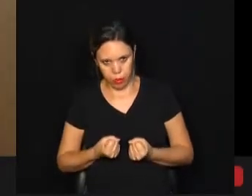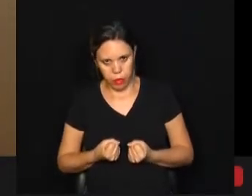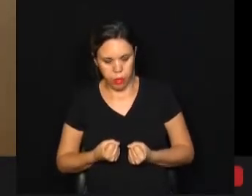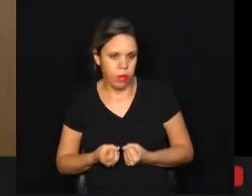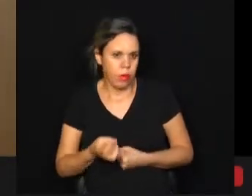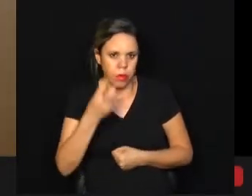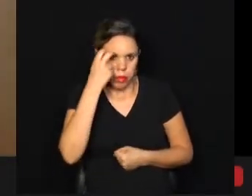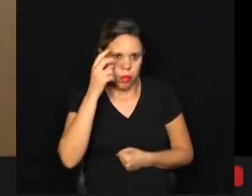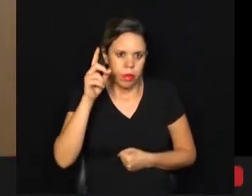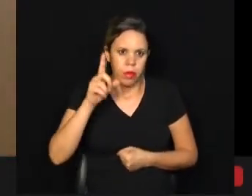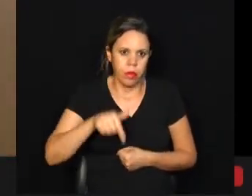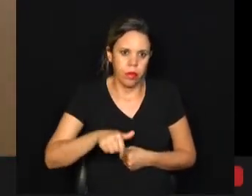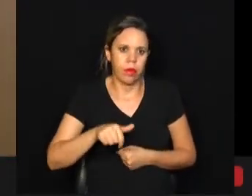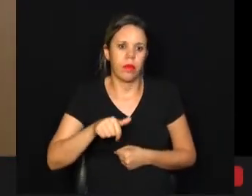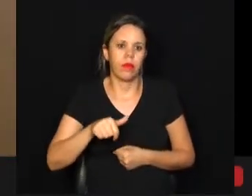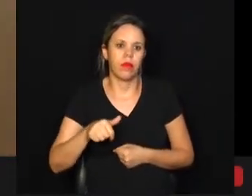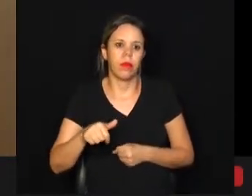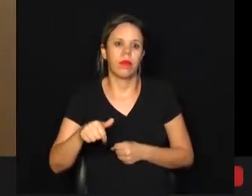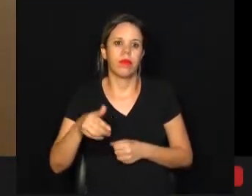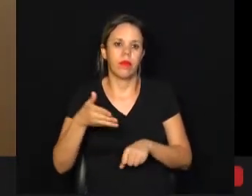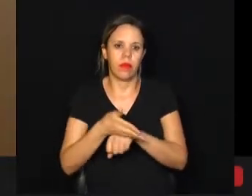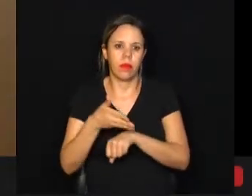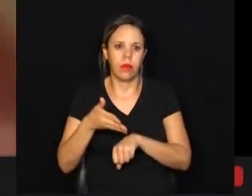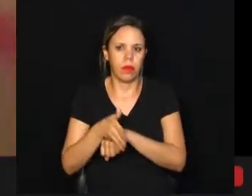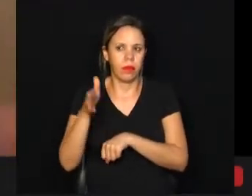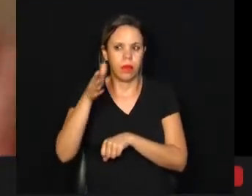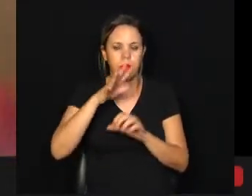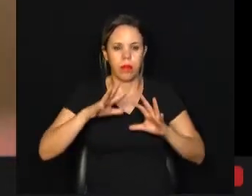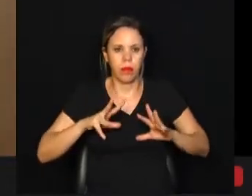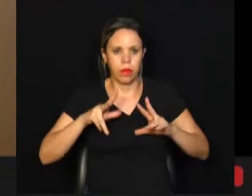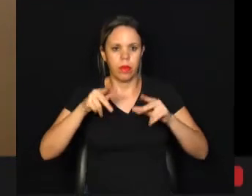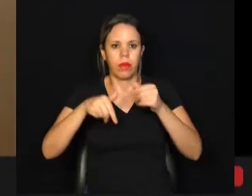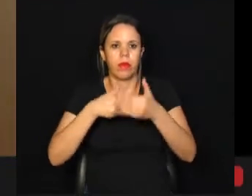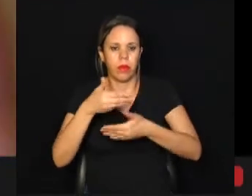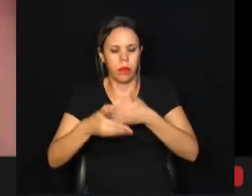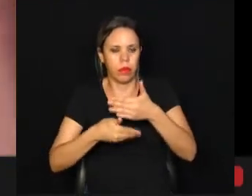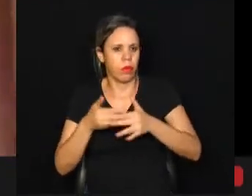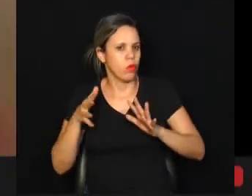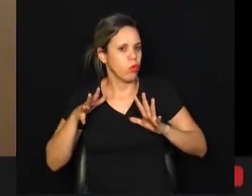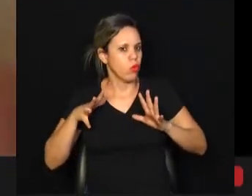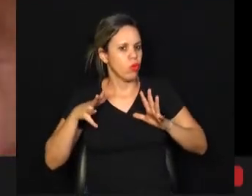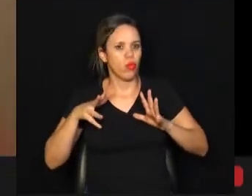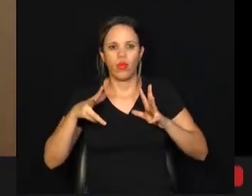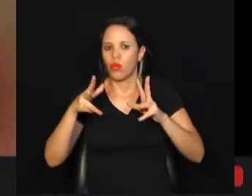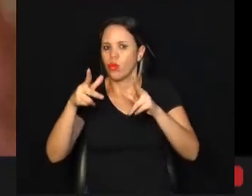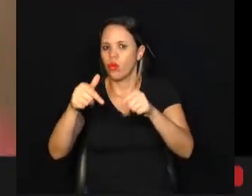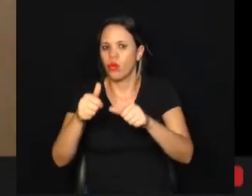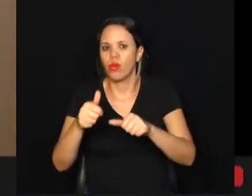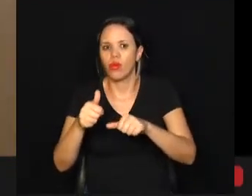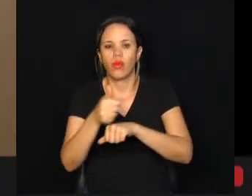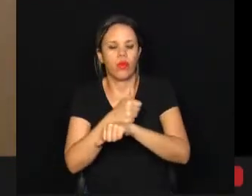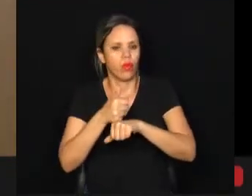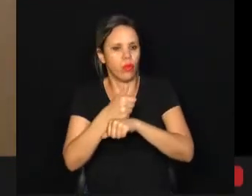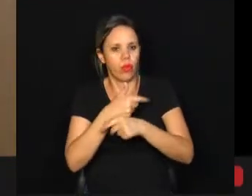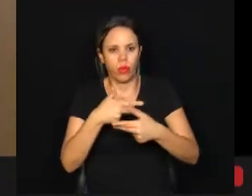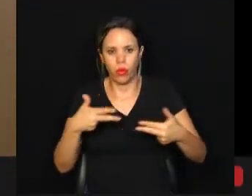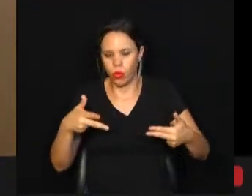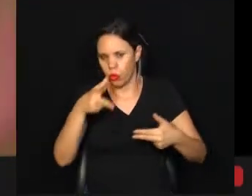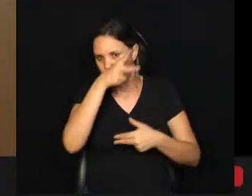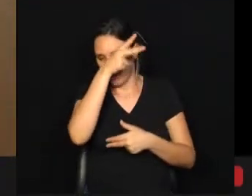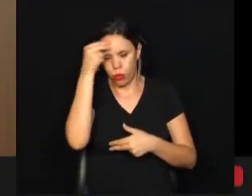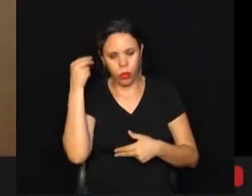cultura é uma transversalidade que perpassa todas as instituições